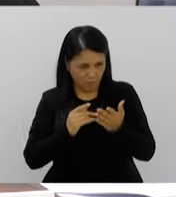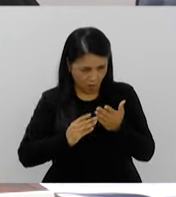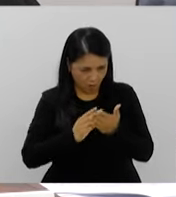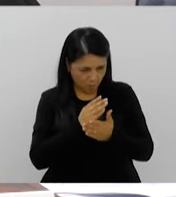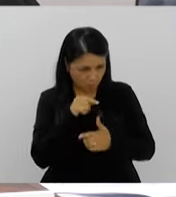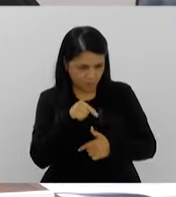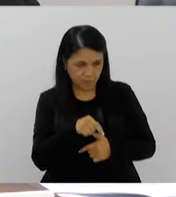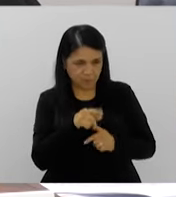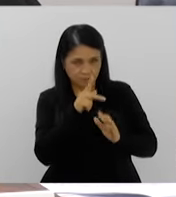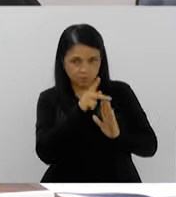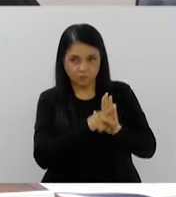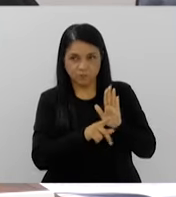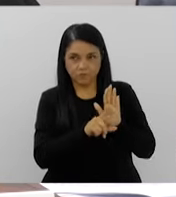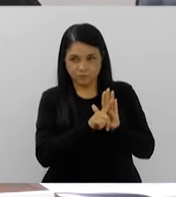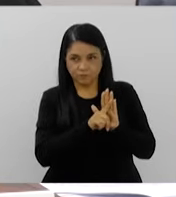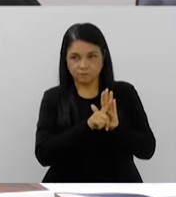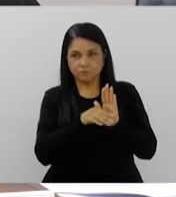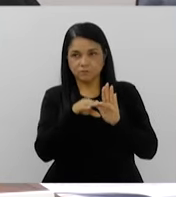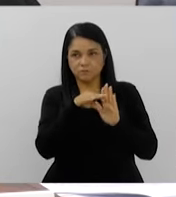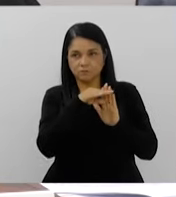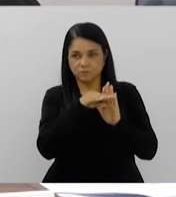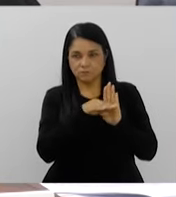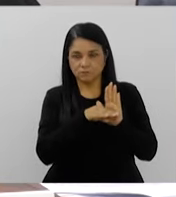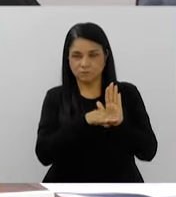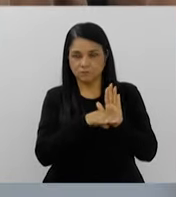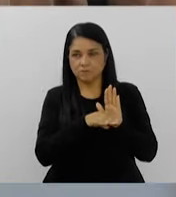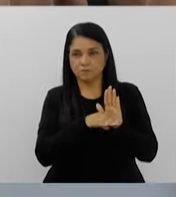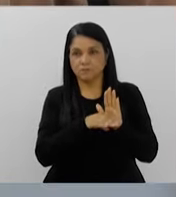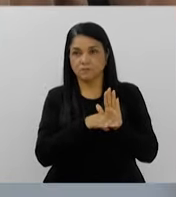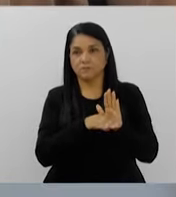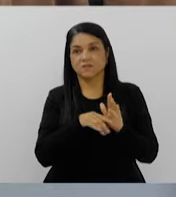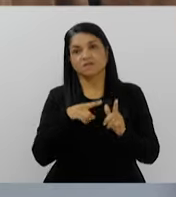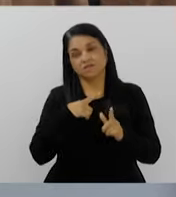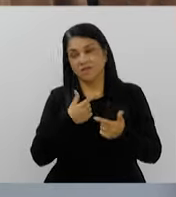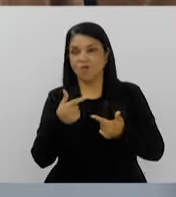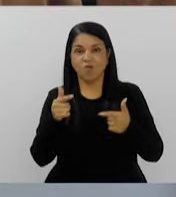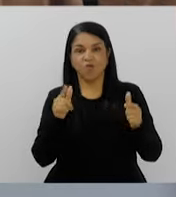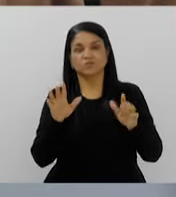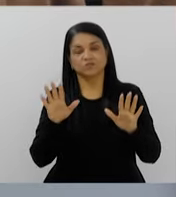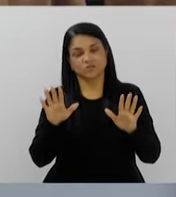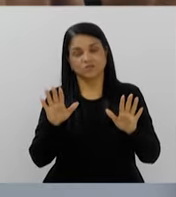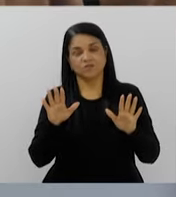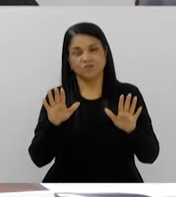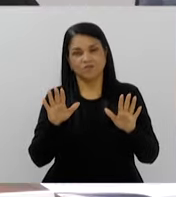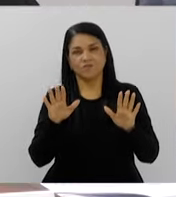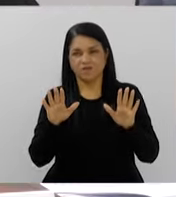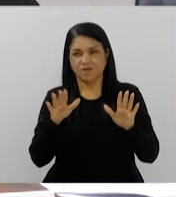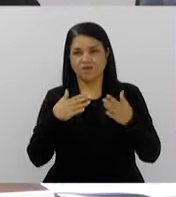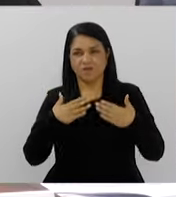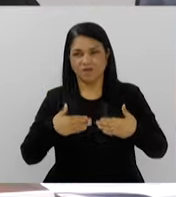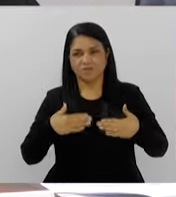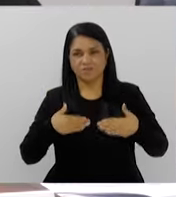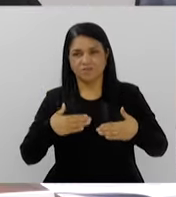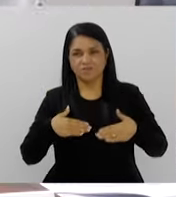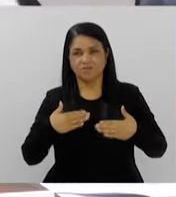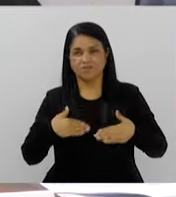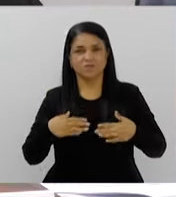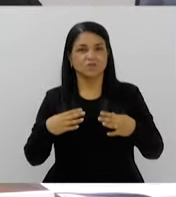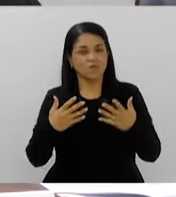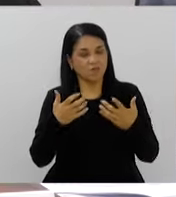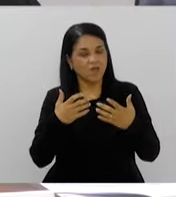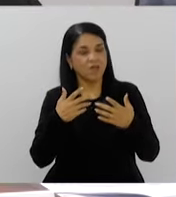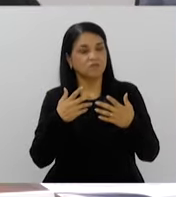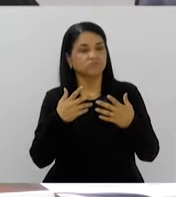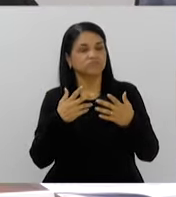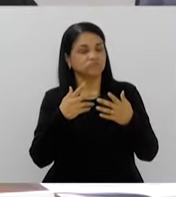esse. Que está na pauta normalmente. Mas terão outros, amigo. Tá bom, mas a gente pensa com mais calma. Eu gostaria de ver todos esses